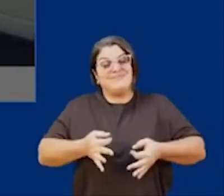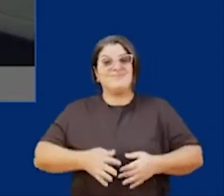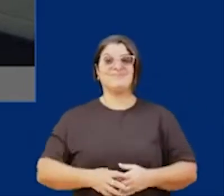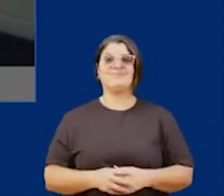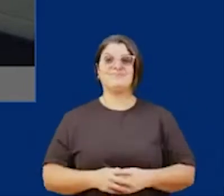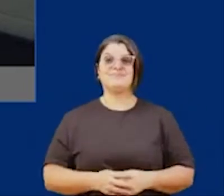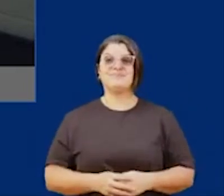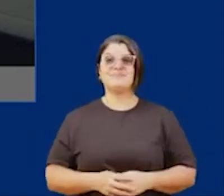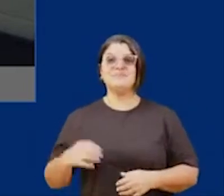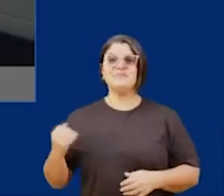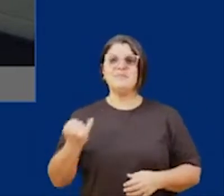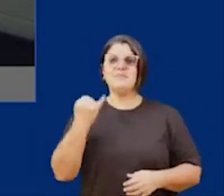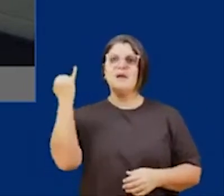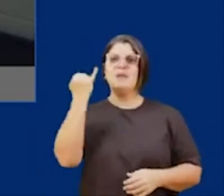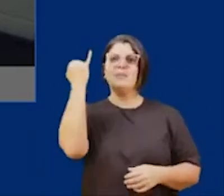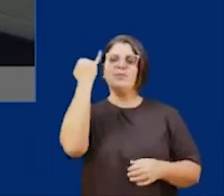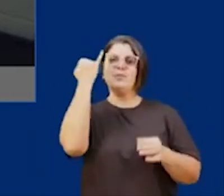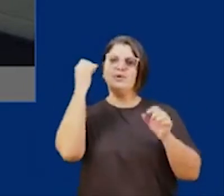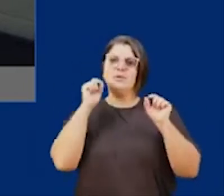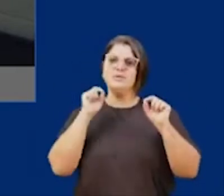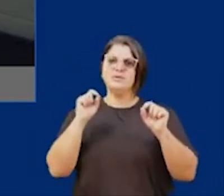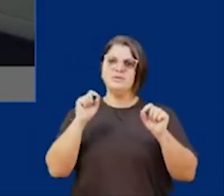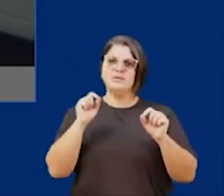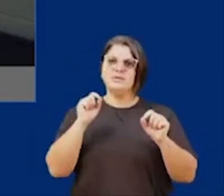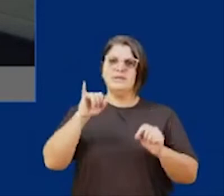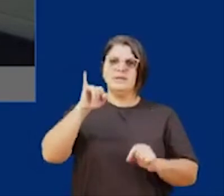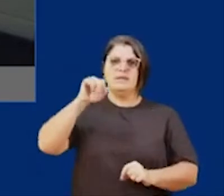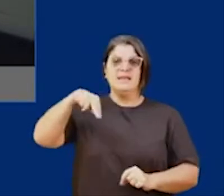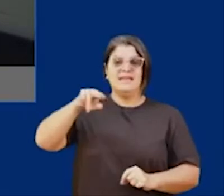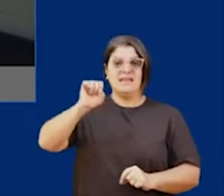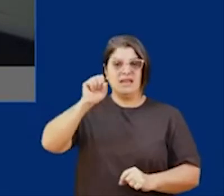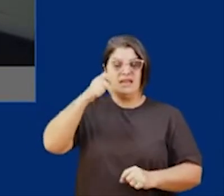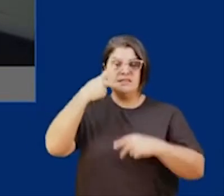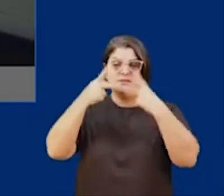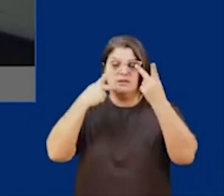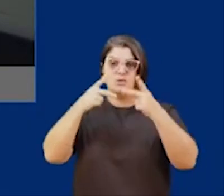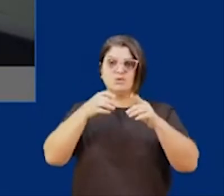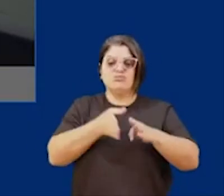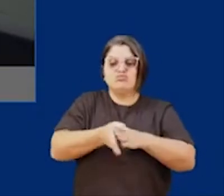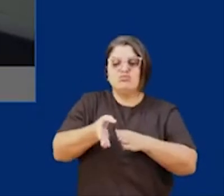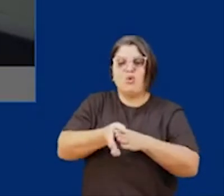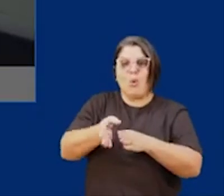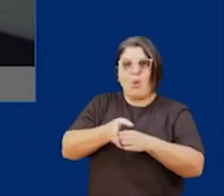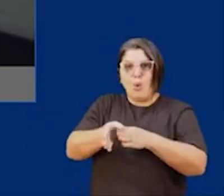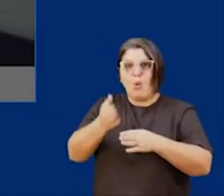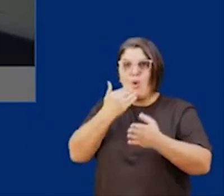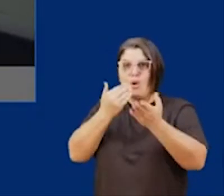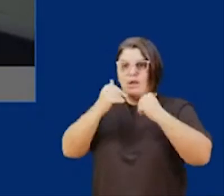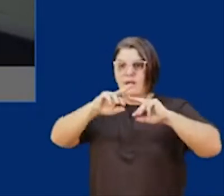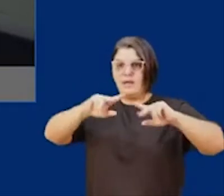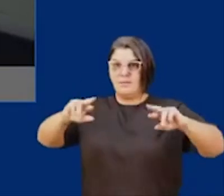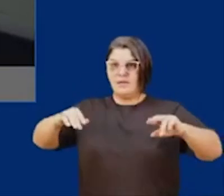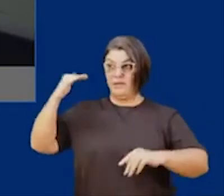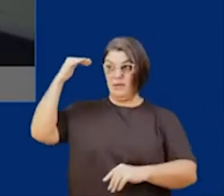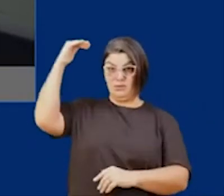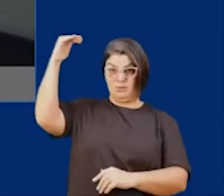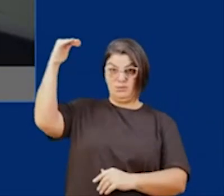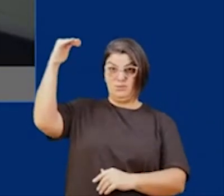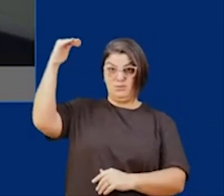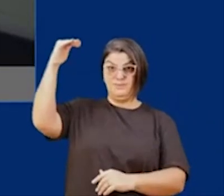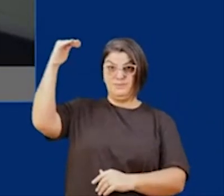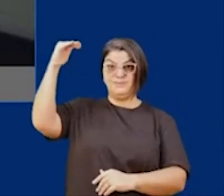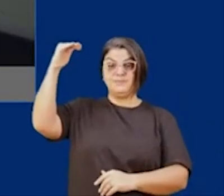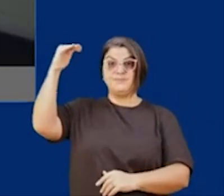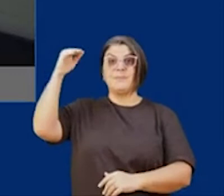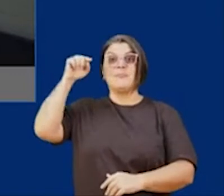importante, a Inês falou do guia alimentar, né, a gente já tinha o guia alimentar para a população adulta, e eu acho que nesse